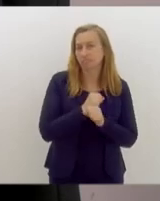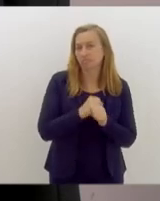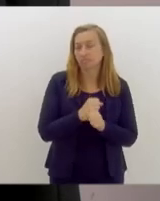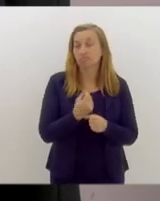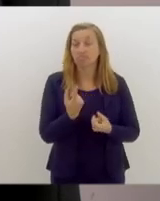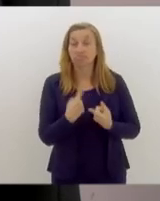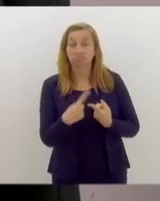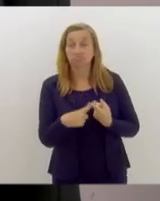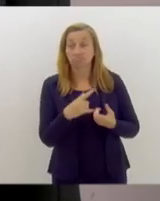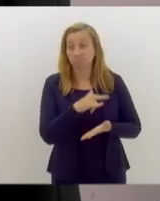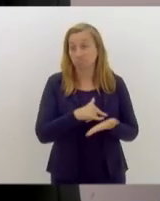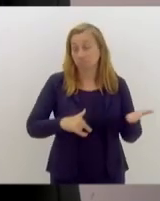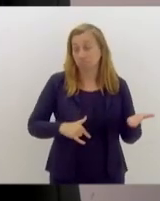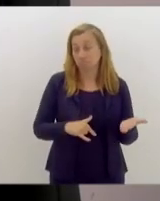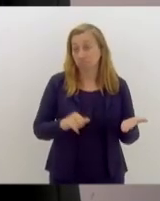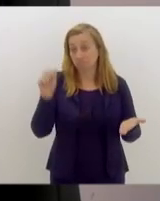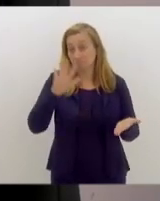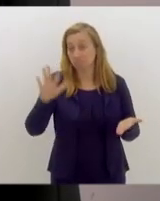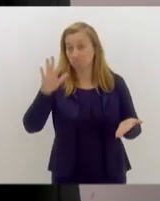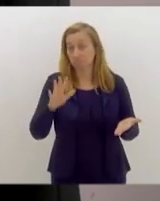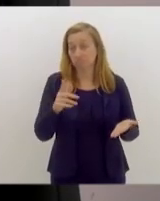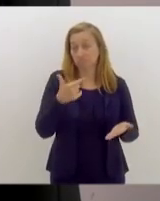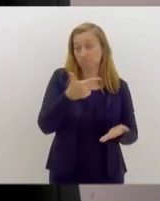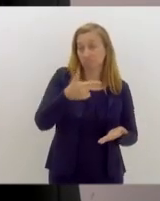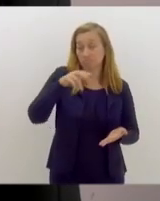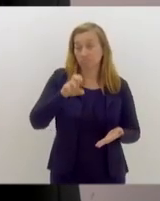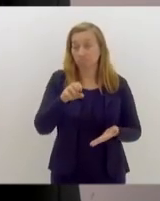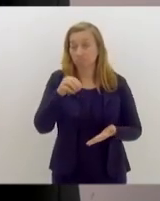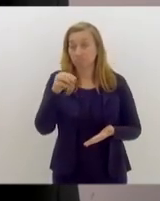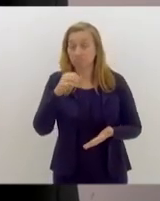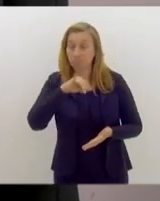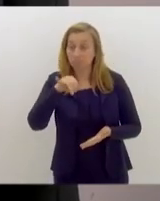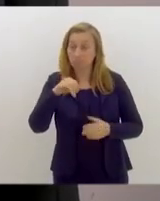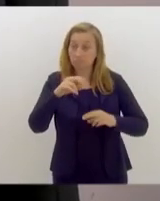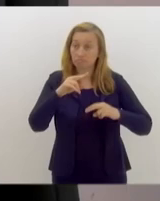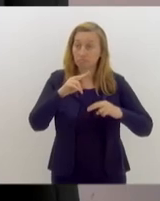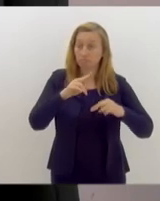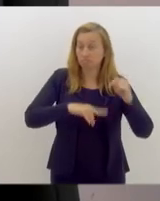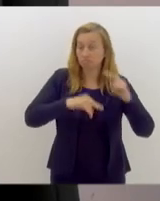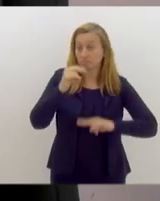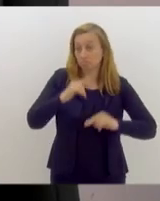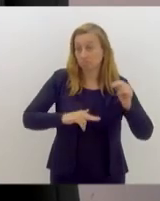Plano Nacional vai expirar em 25 de junho de 2024. Na verdade, isso que